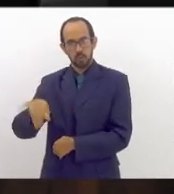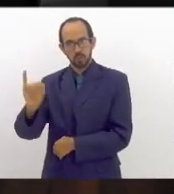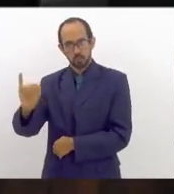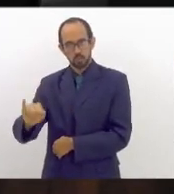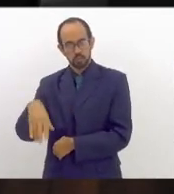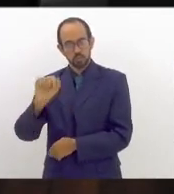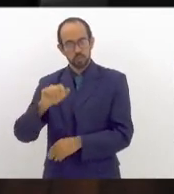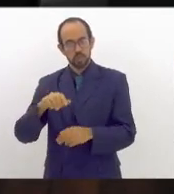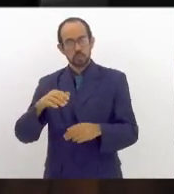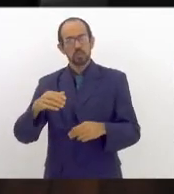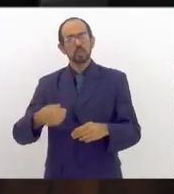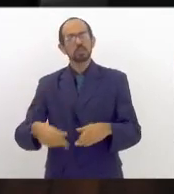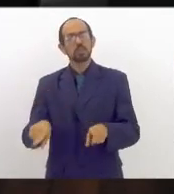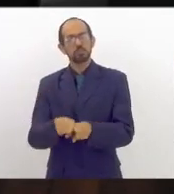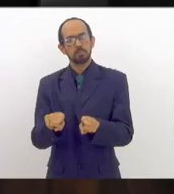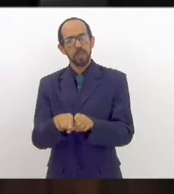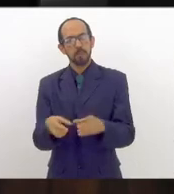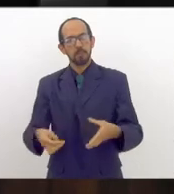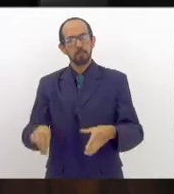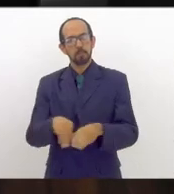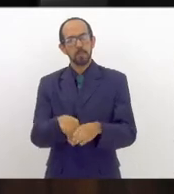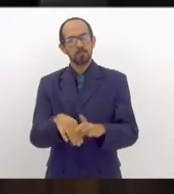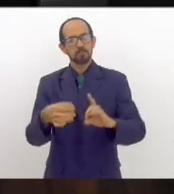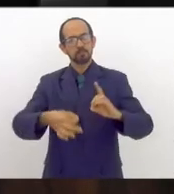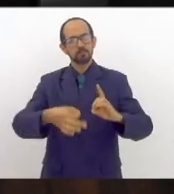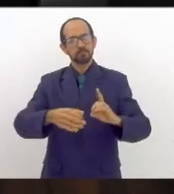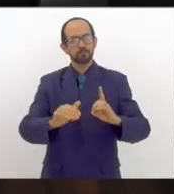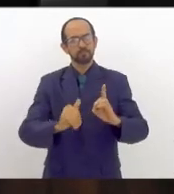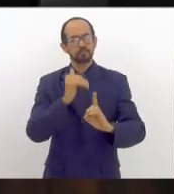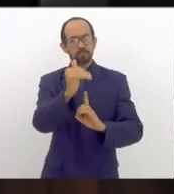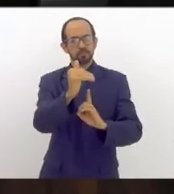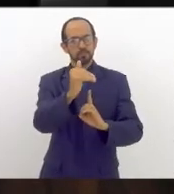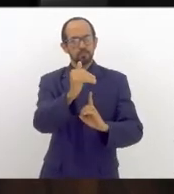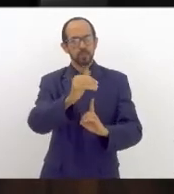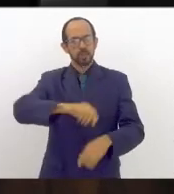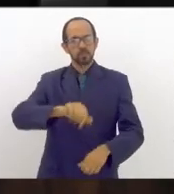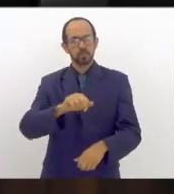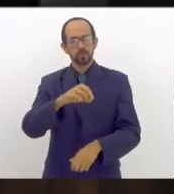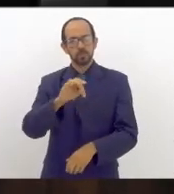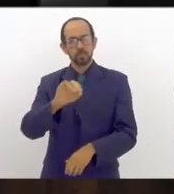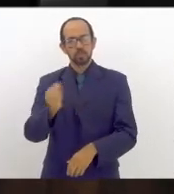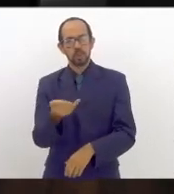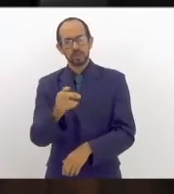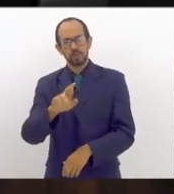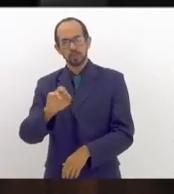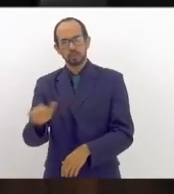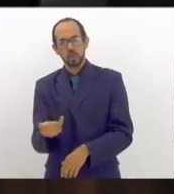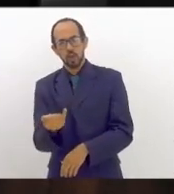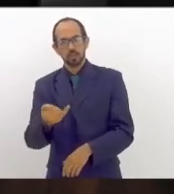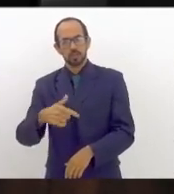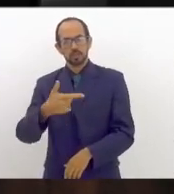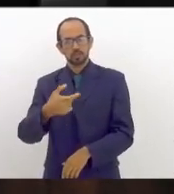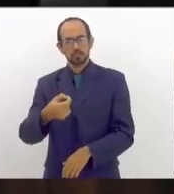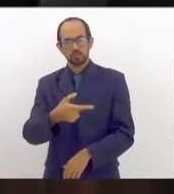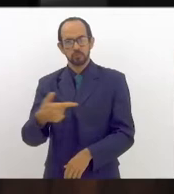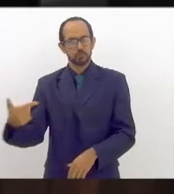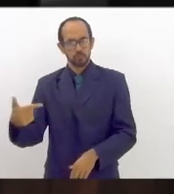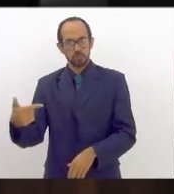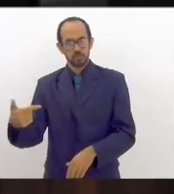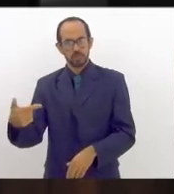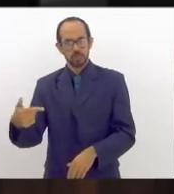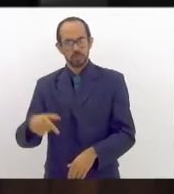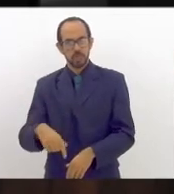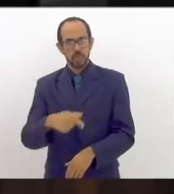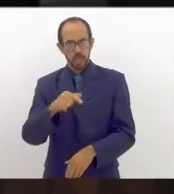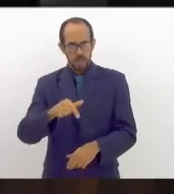TJRJ neste ano de 2022 por sua vez Paulo César Salomão atua na